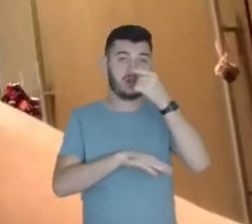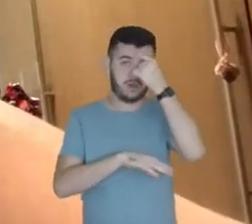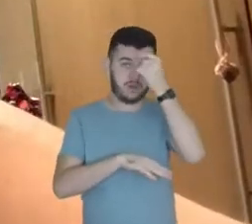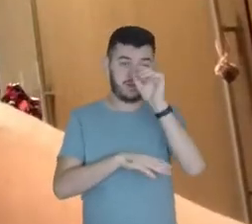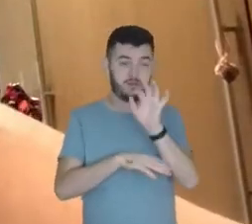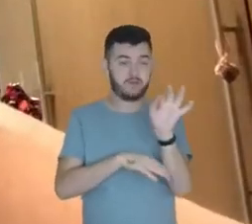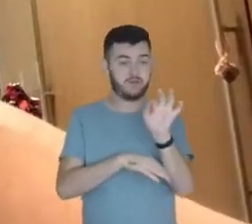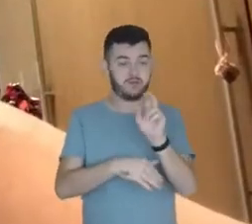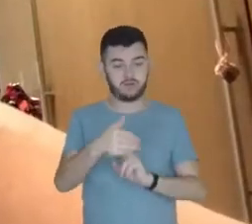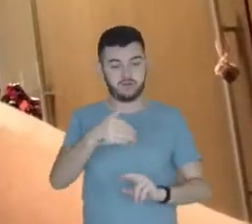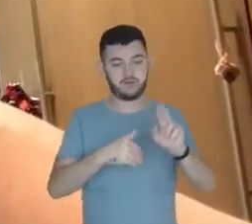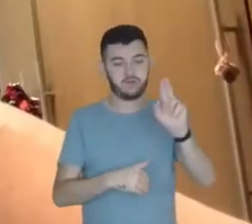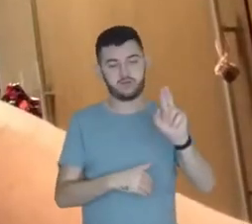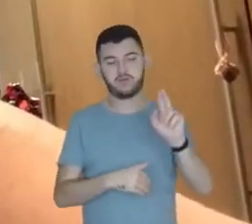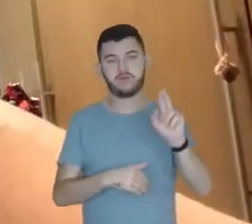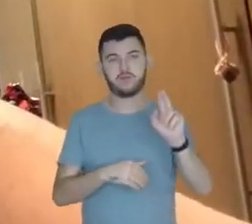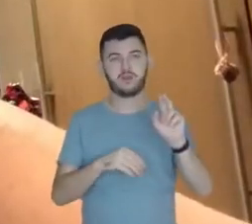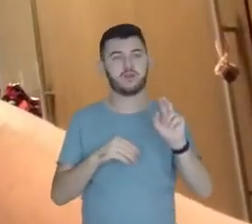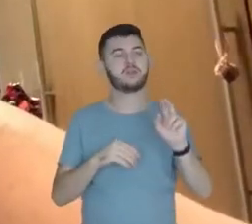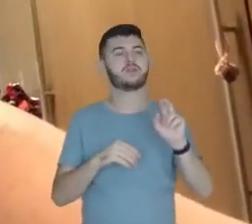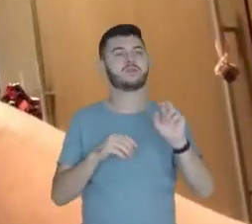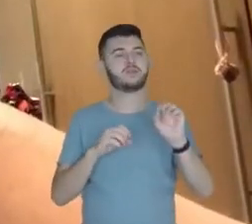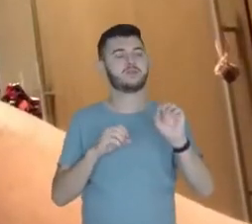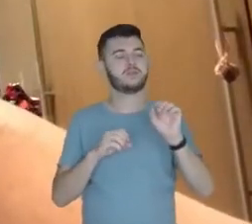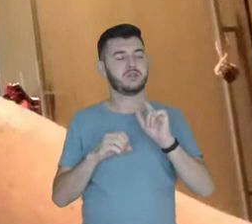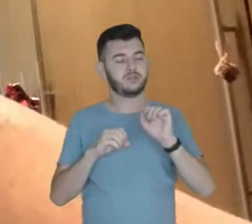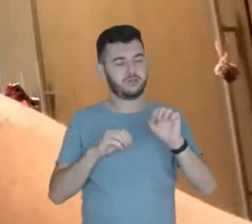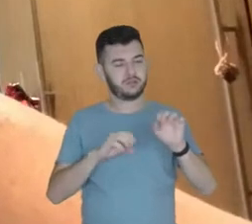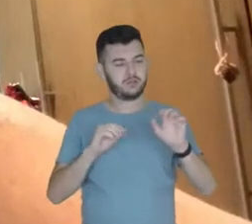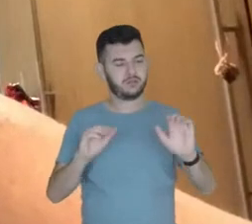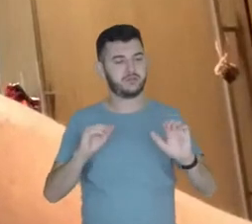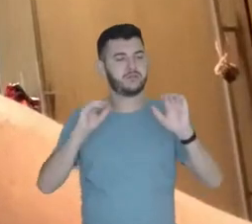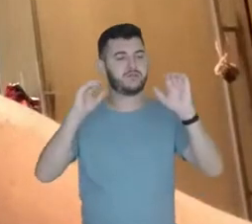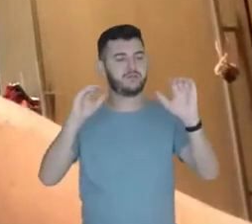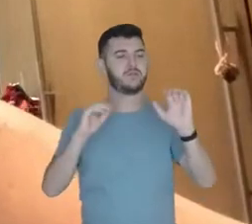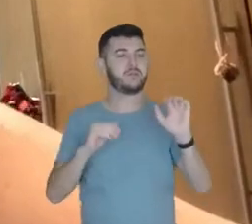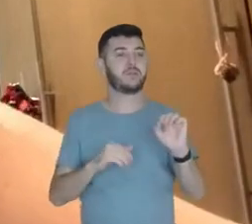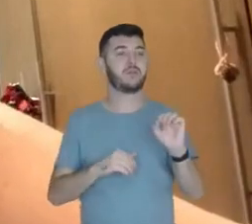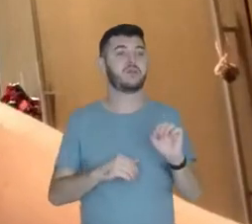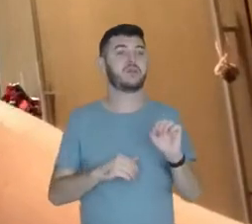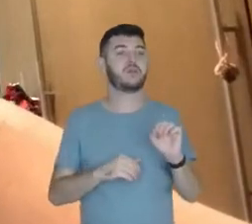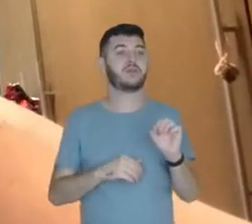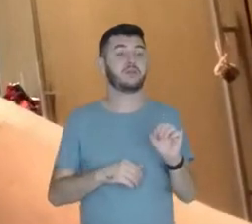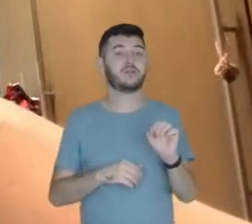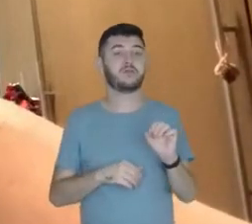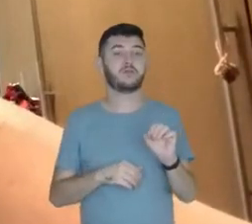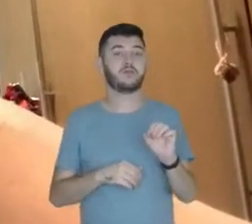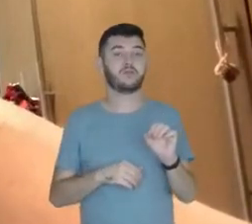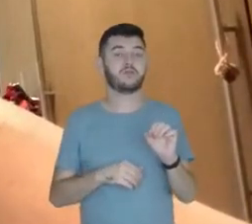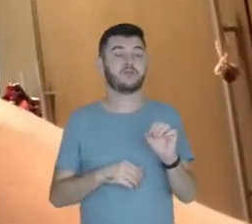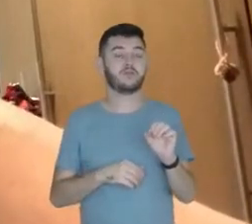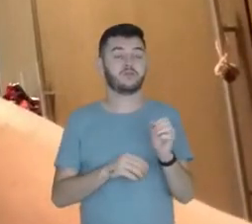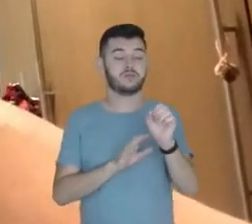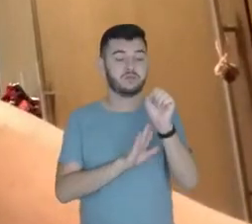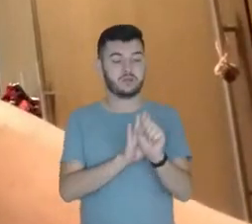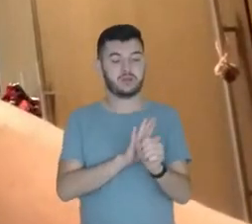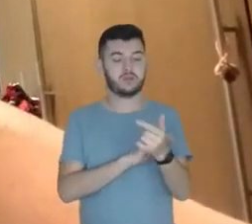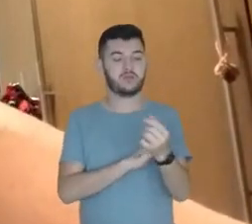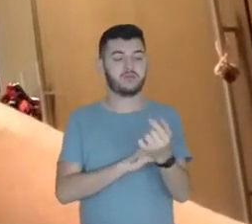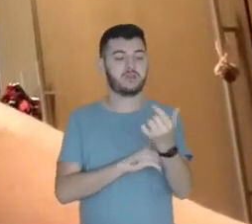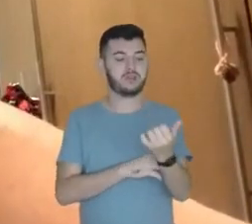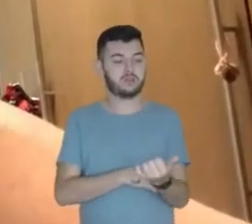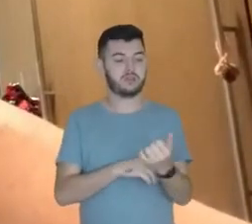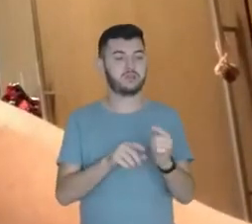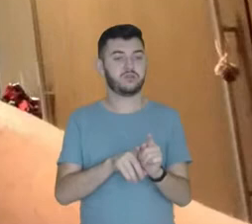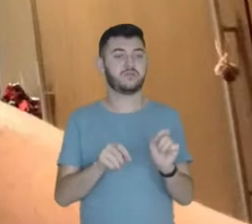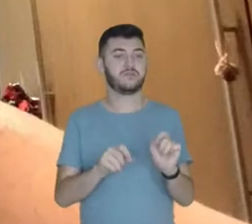na primeira década do século XXI. E eu estou dizendo isso porque quando a Cláudia